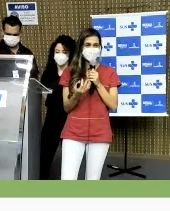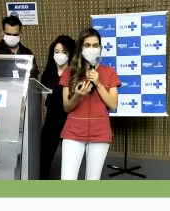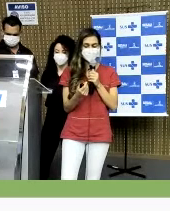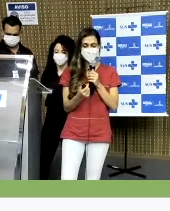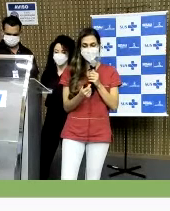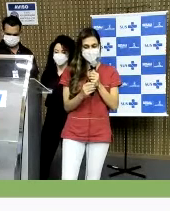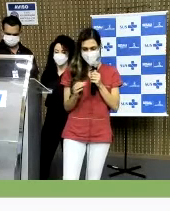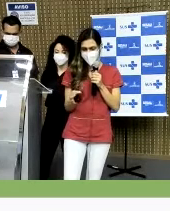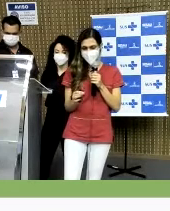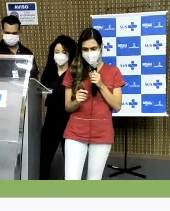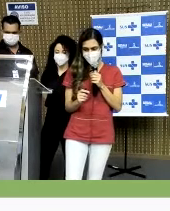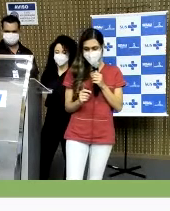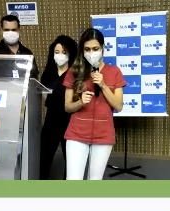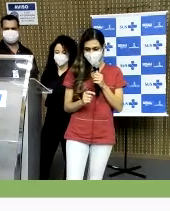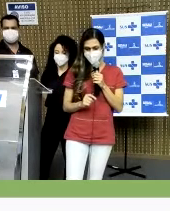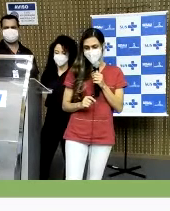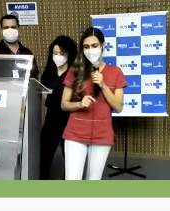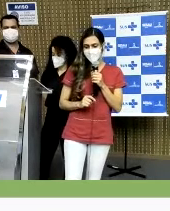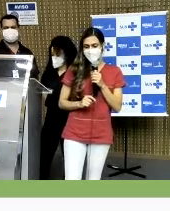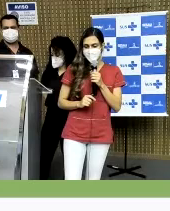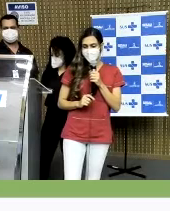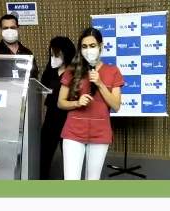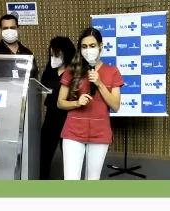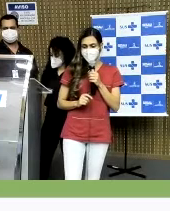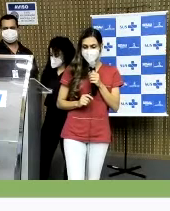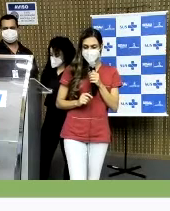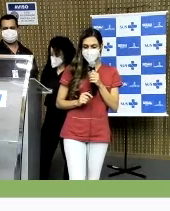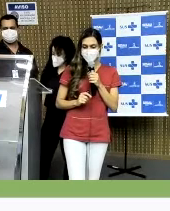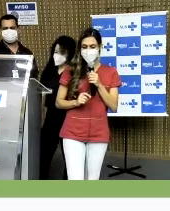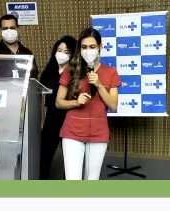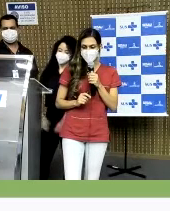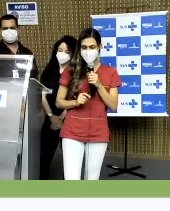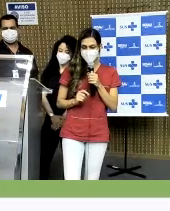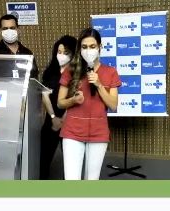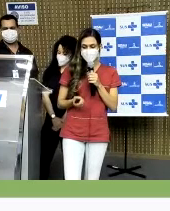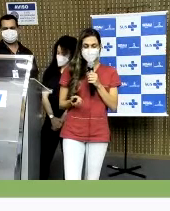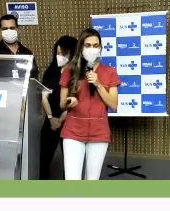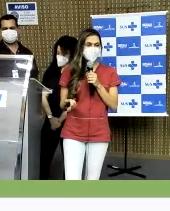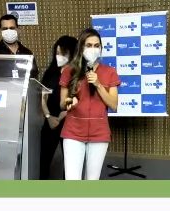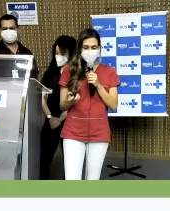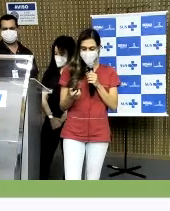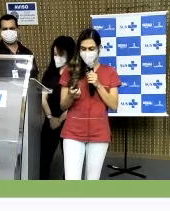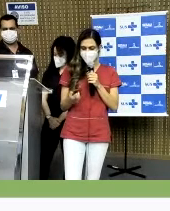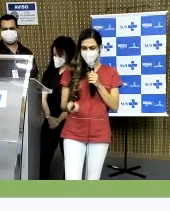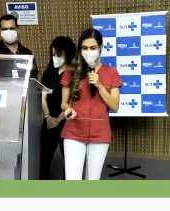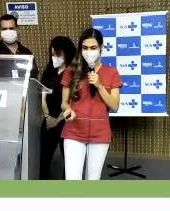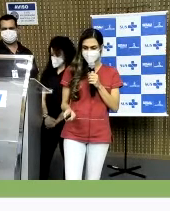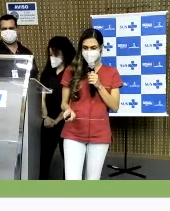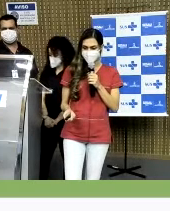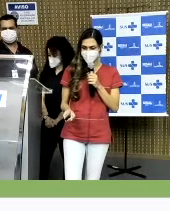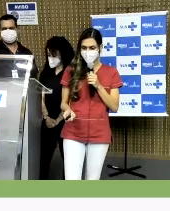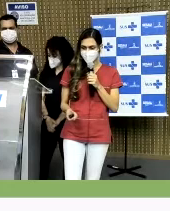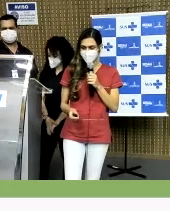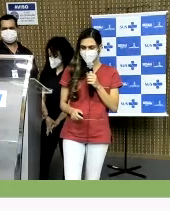vezes, mas é só para casos mais graves mesmo. E sobre atendimento por profissional odontólogo, 0, né, para